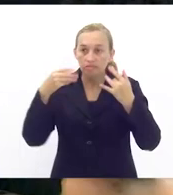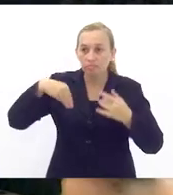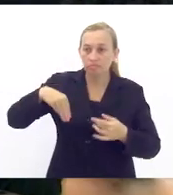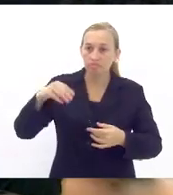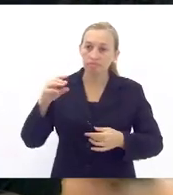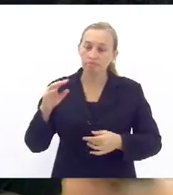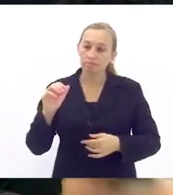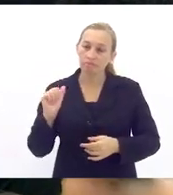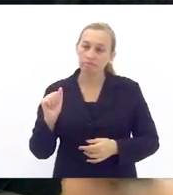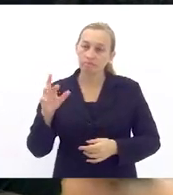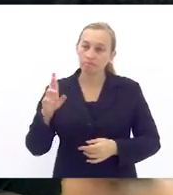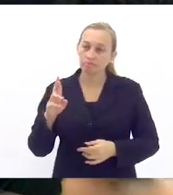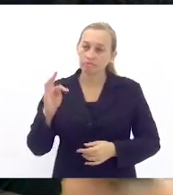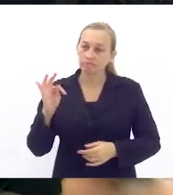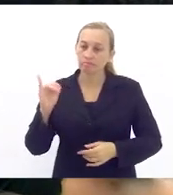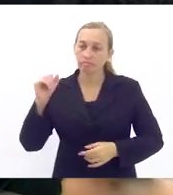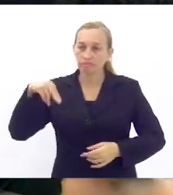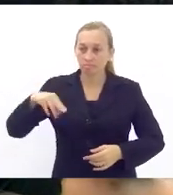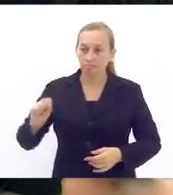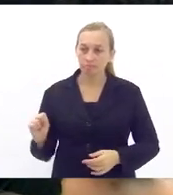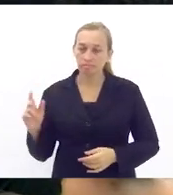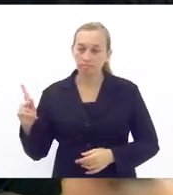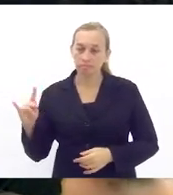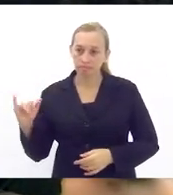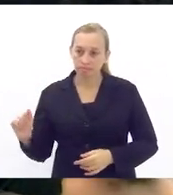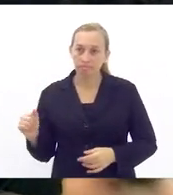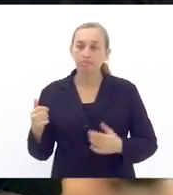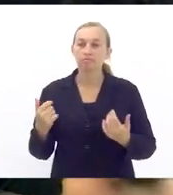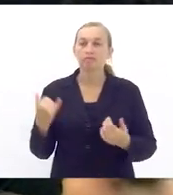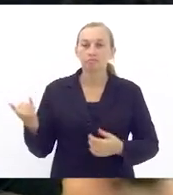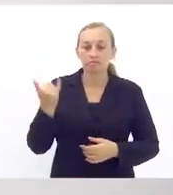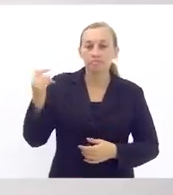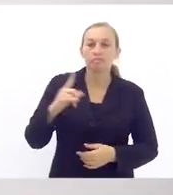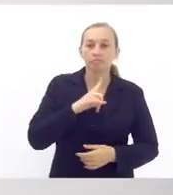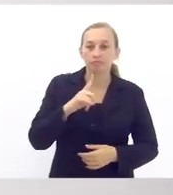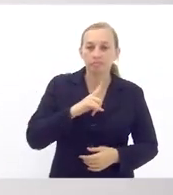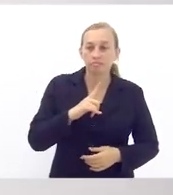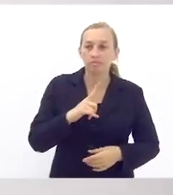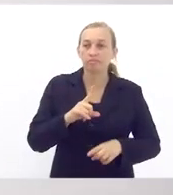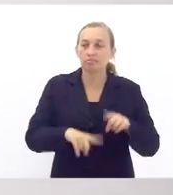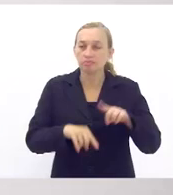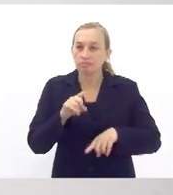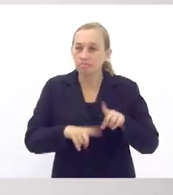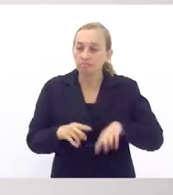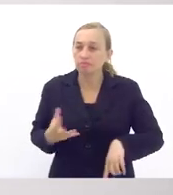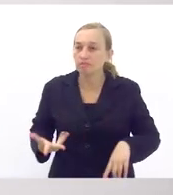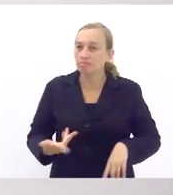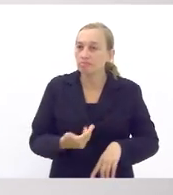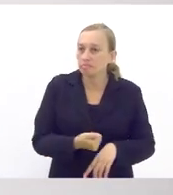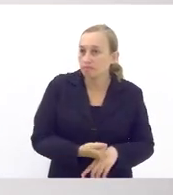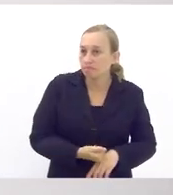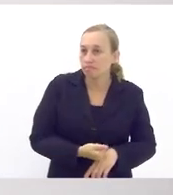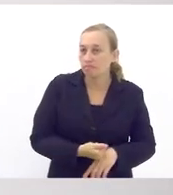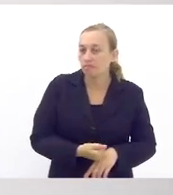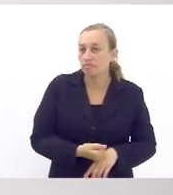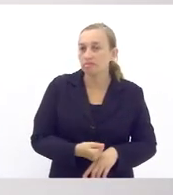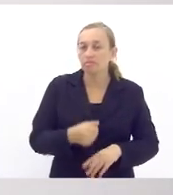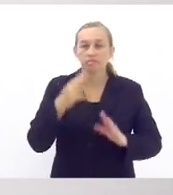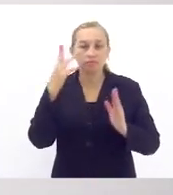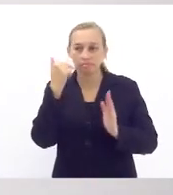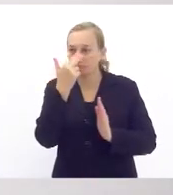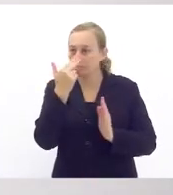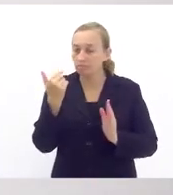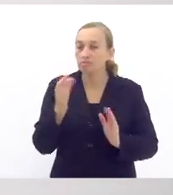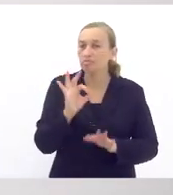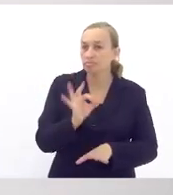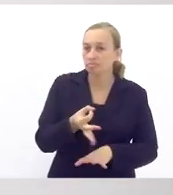é importante que a gente tenha quadros técnicos operadores de luz de som camareiras é importante que a gente tenha maquiadoras